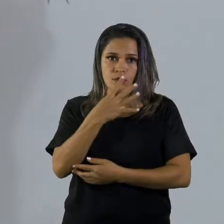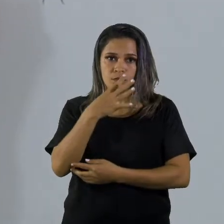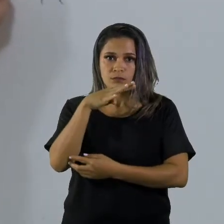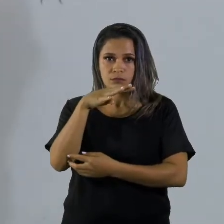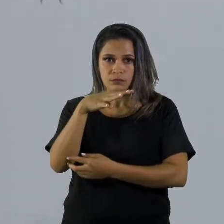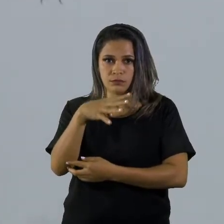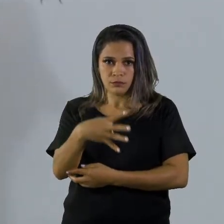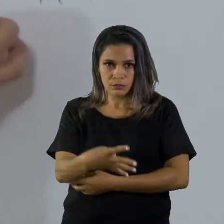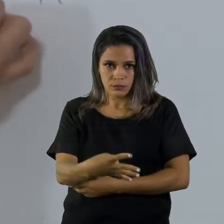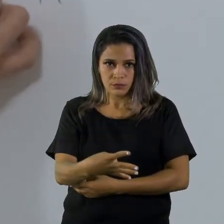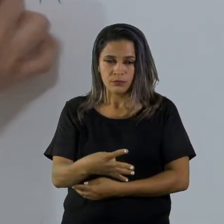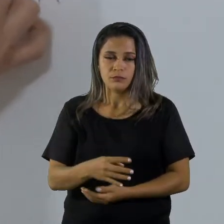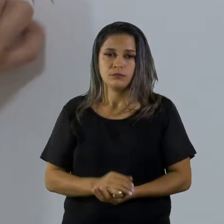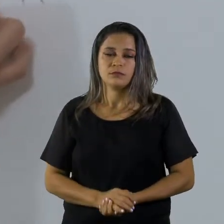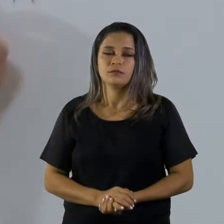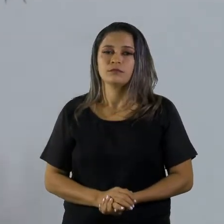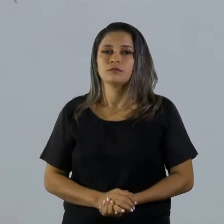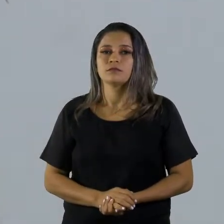4.000